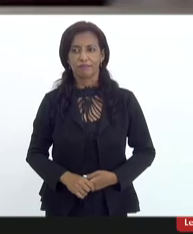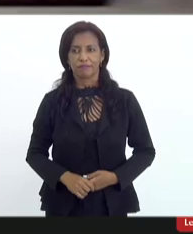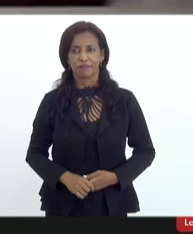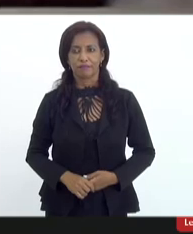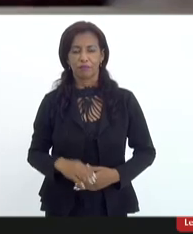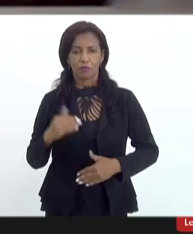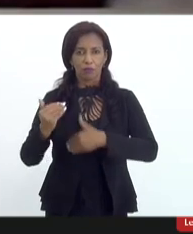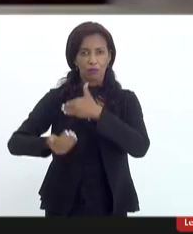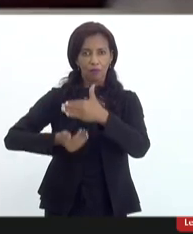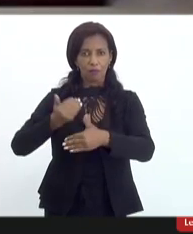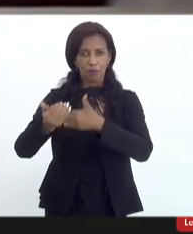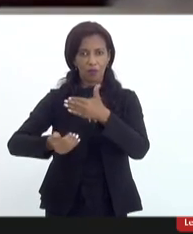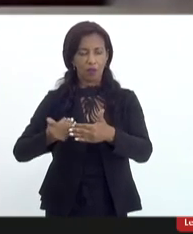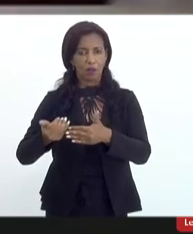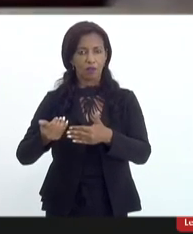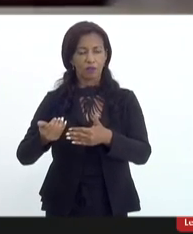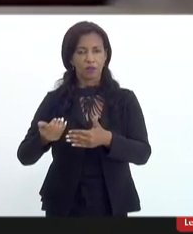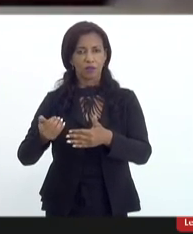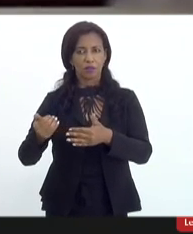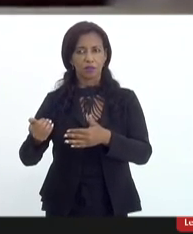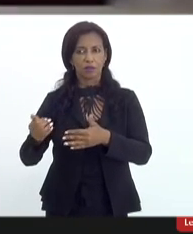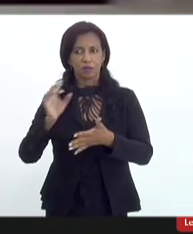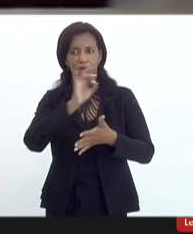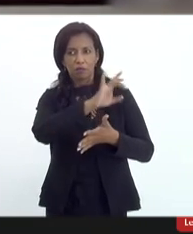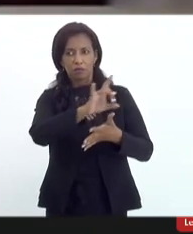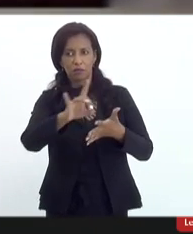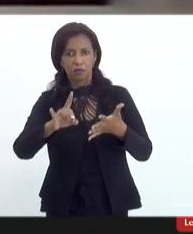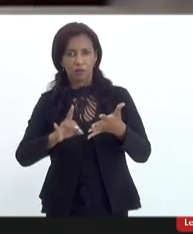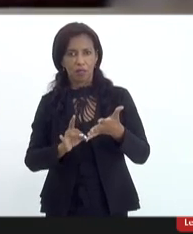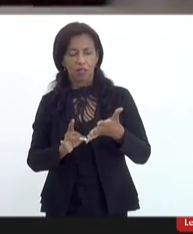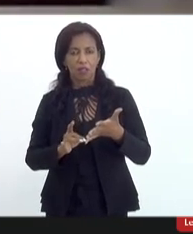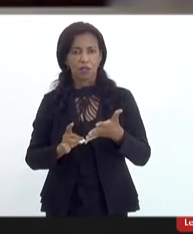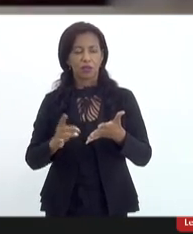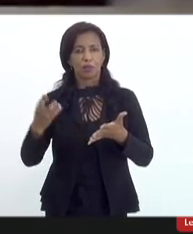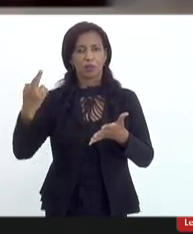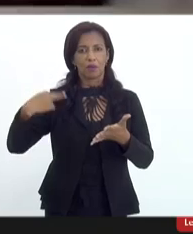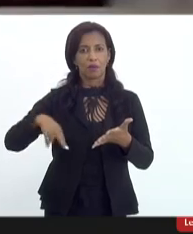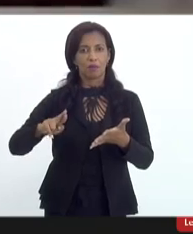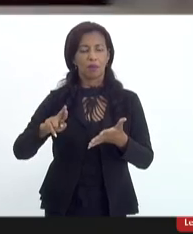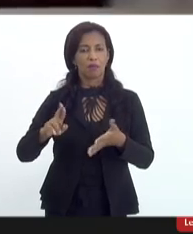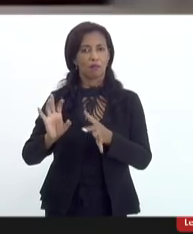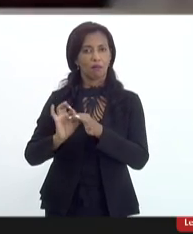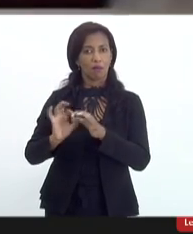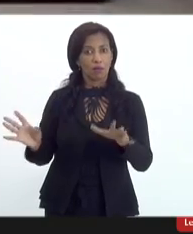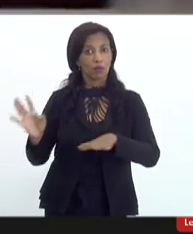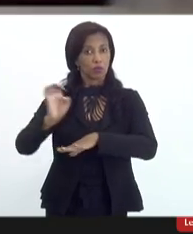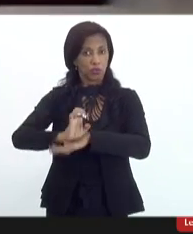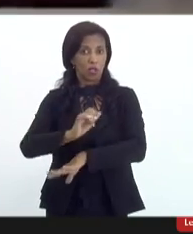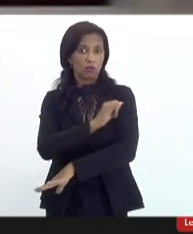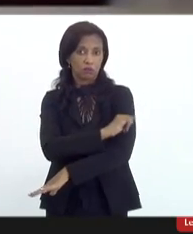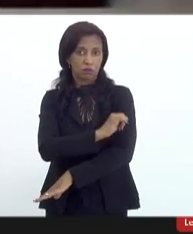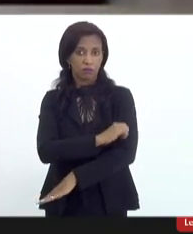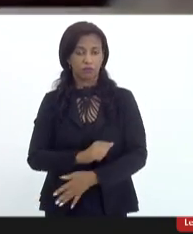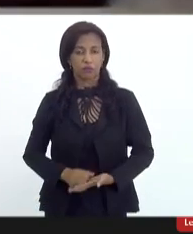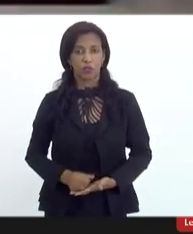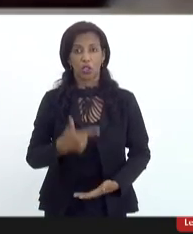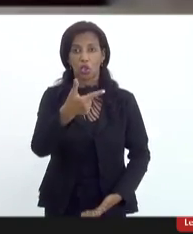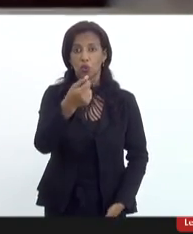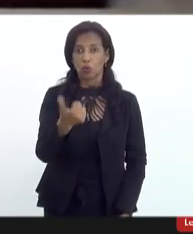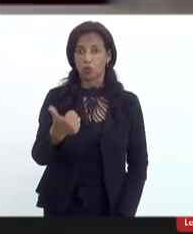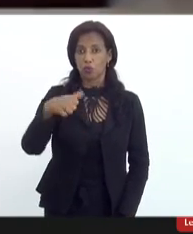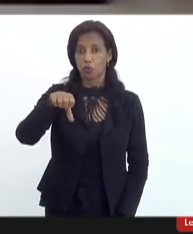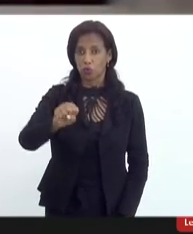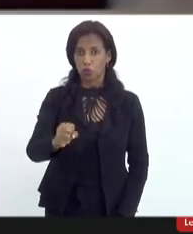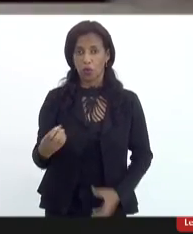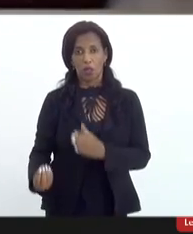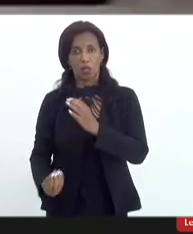no avanço das questões sobre liberdade religiosa, sobretudo no Estado do Rio de Janeiro. Foi em 18